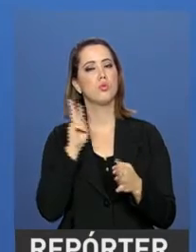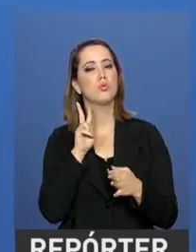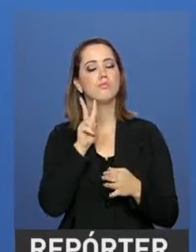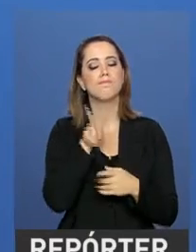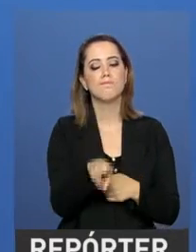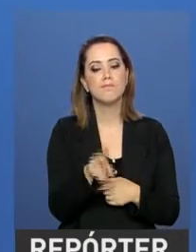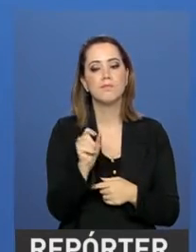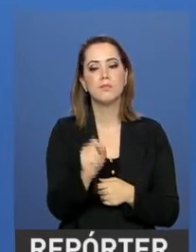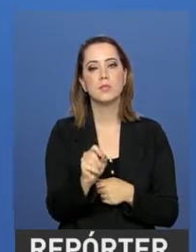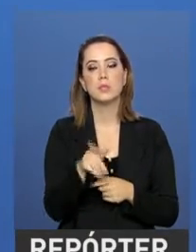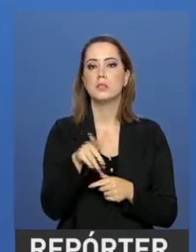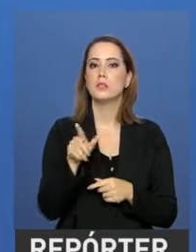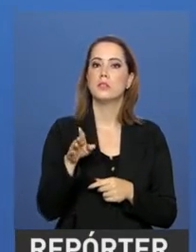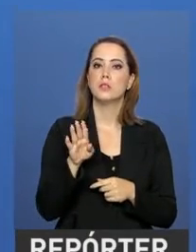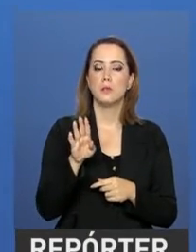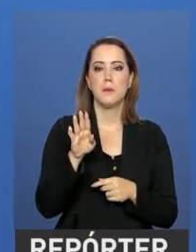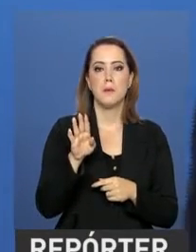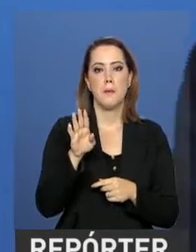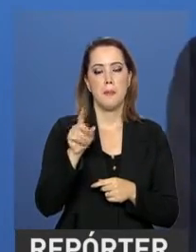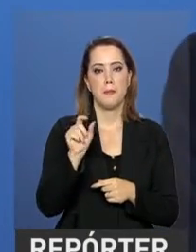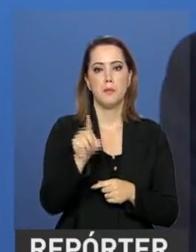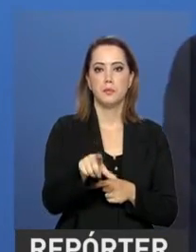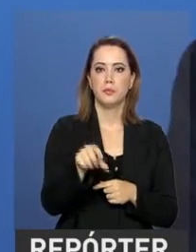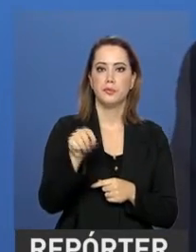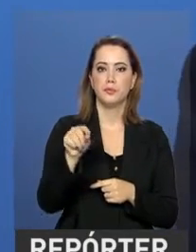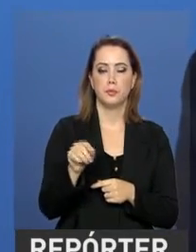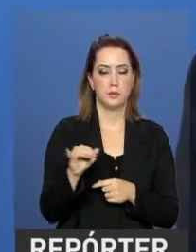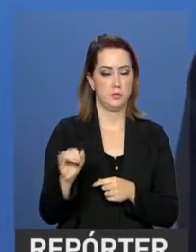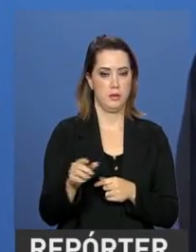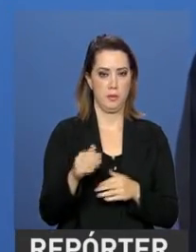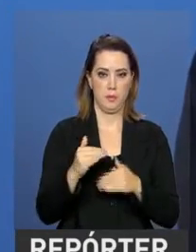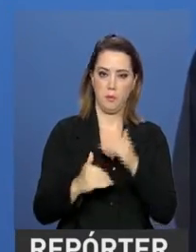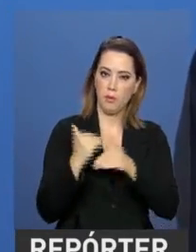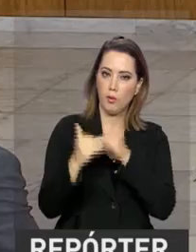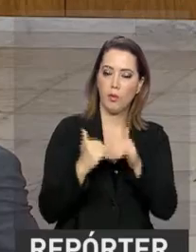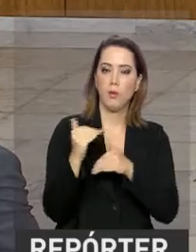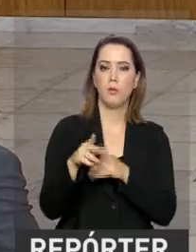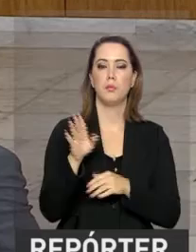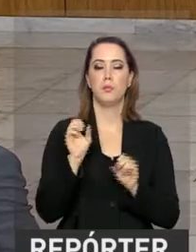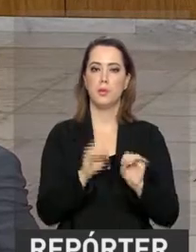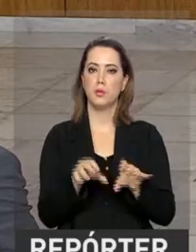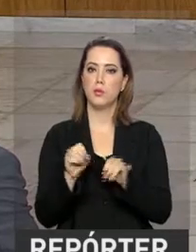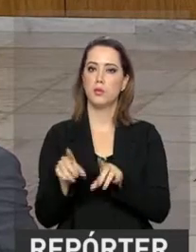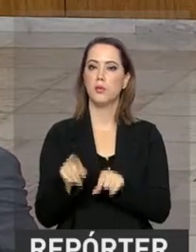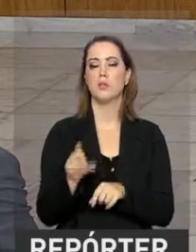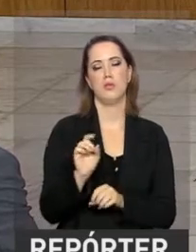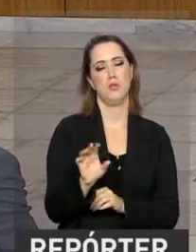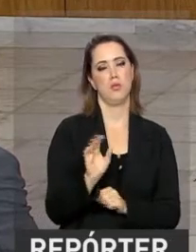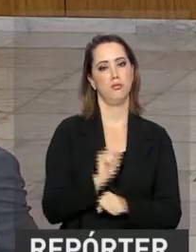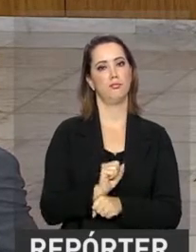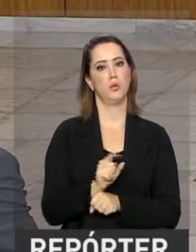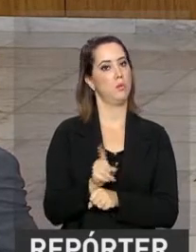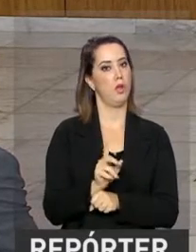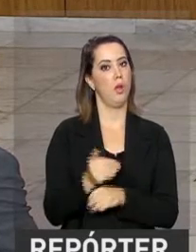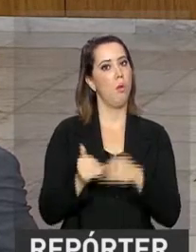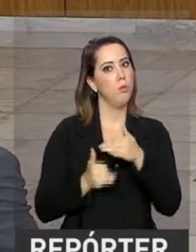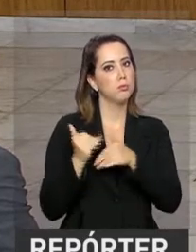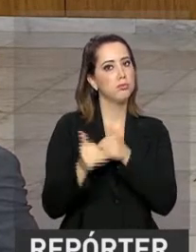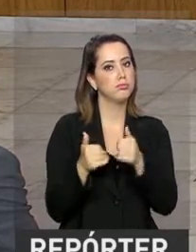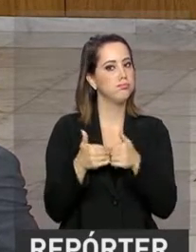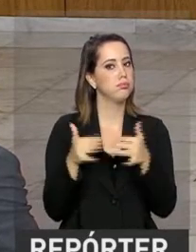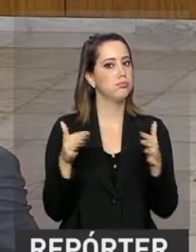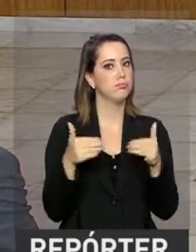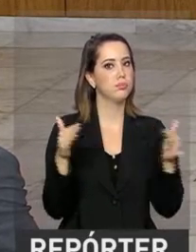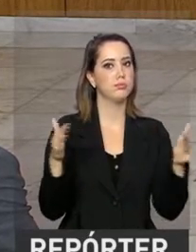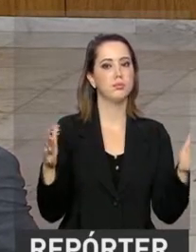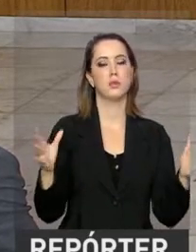para privilegiar a educação espero que você não pára por aí e na verdade é ampliar ainda mais os